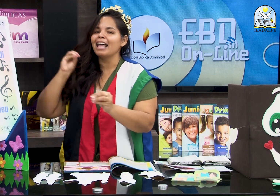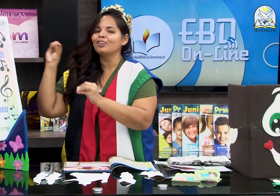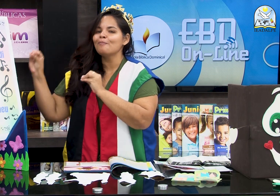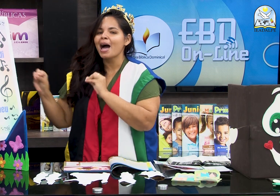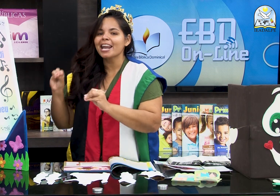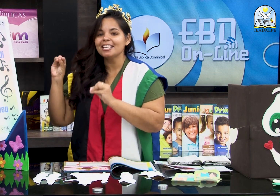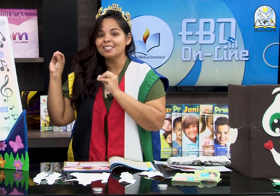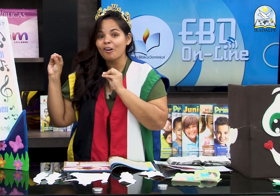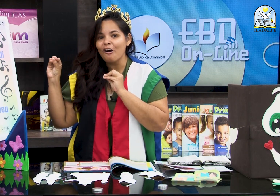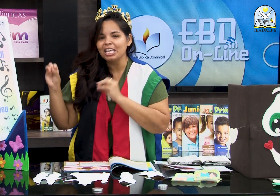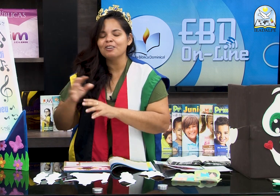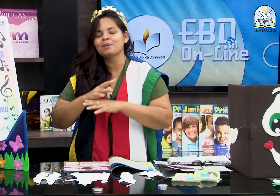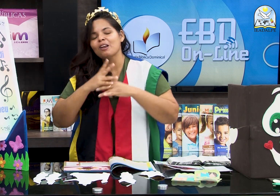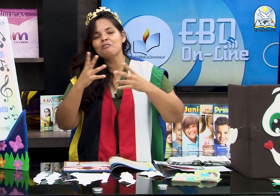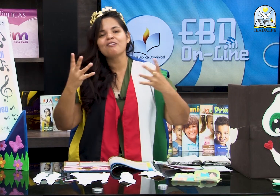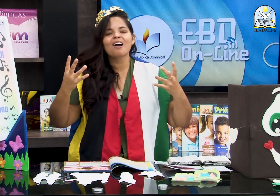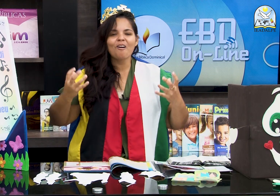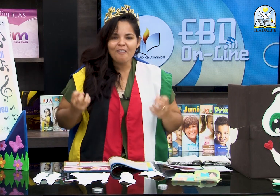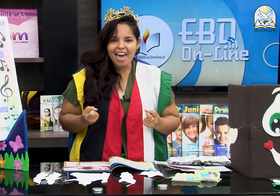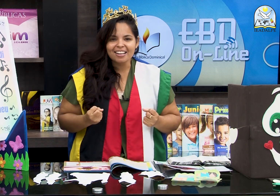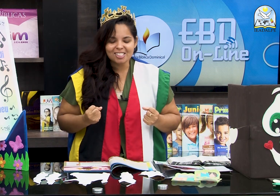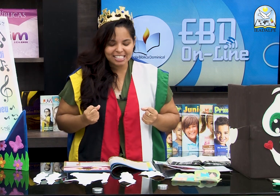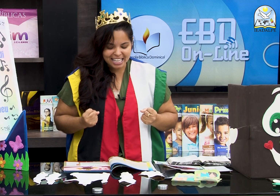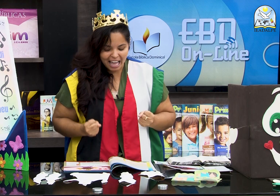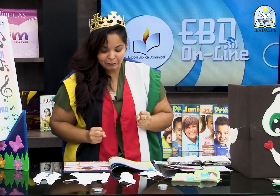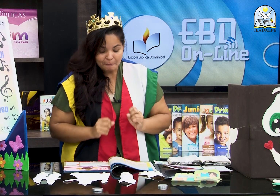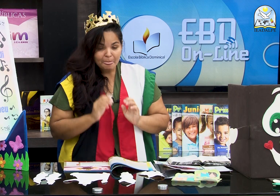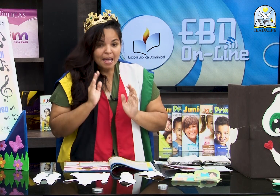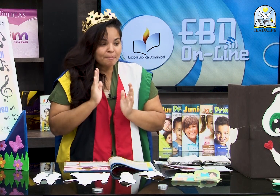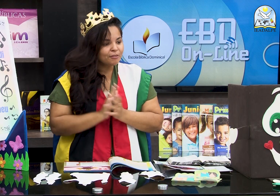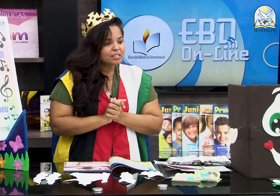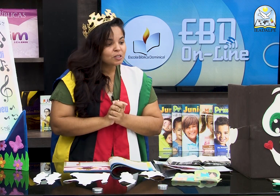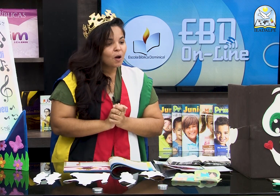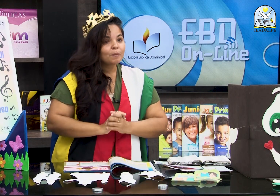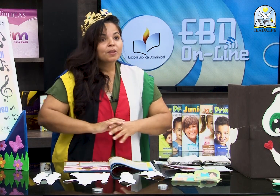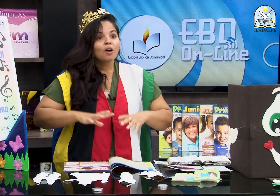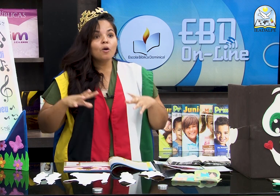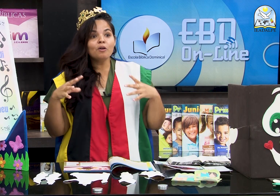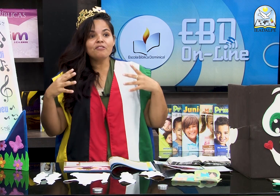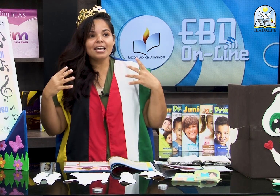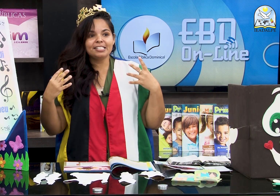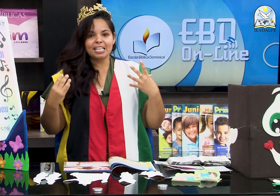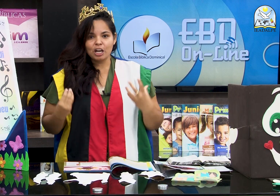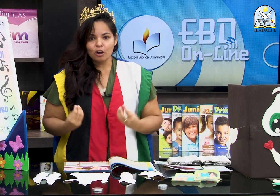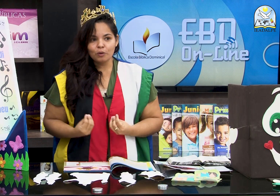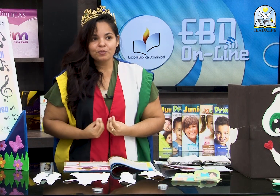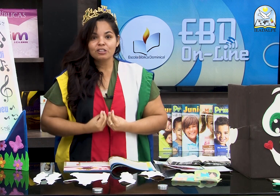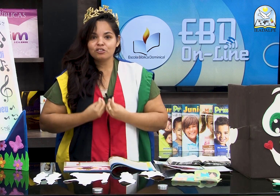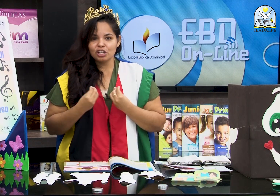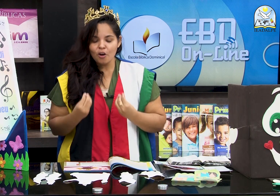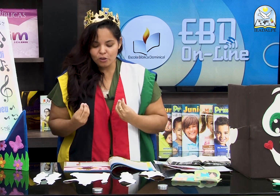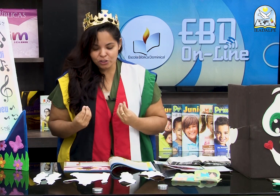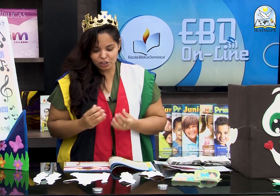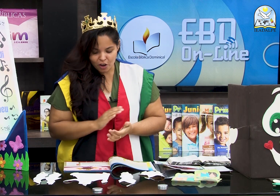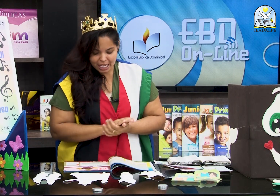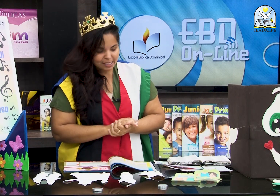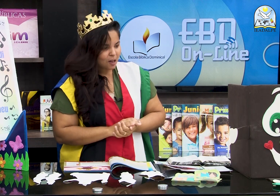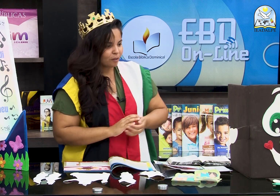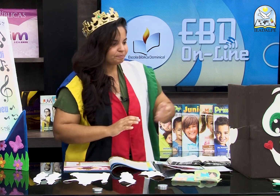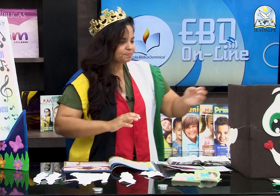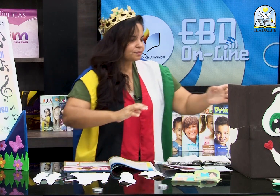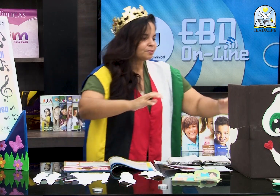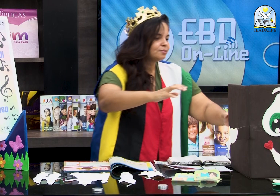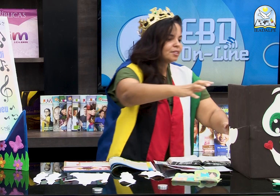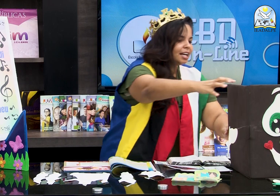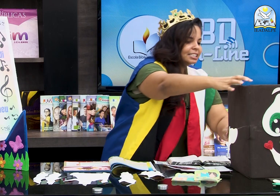pode retomar esse corinho para louvar com elas, tá certo? Professor, o versículo de hoje, olha